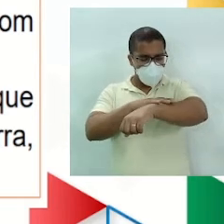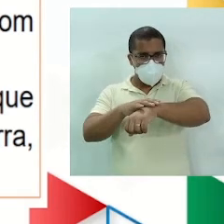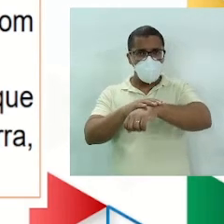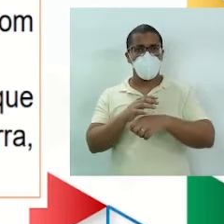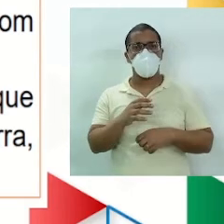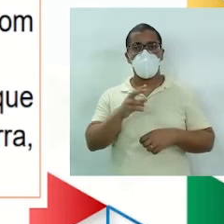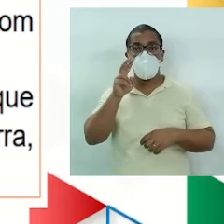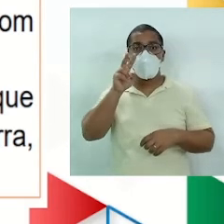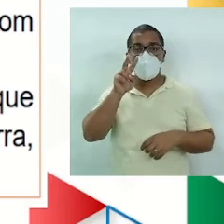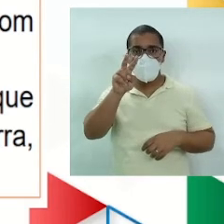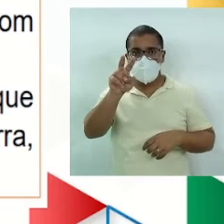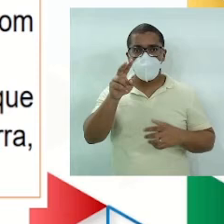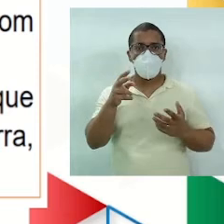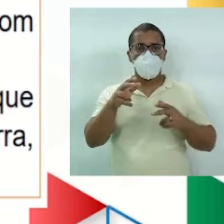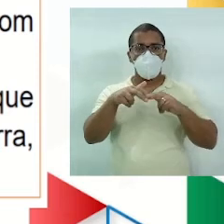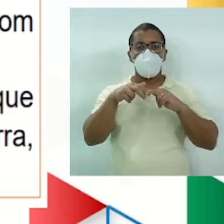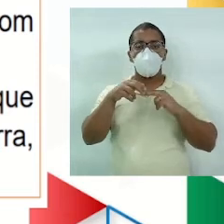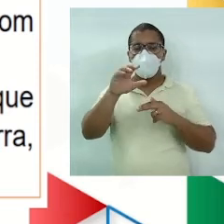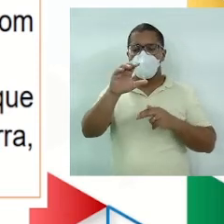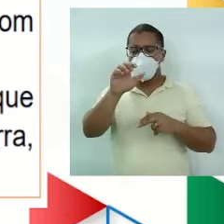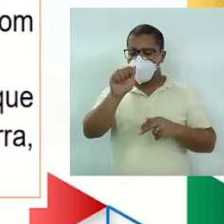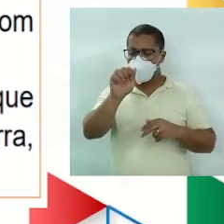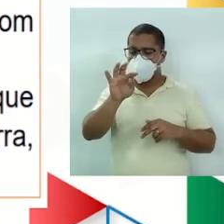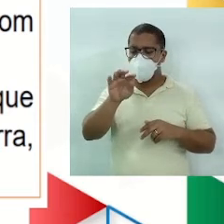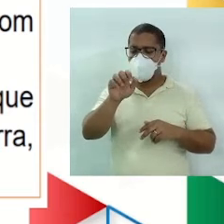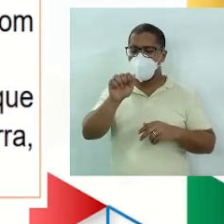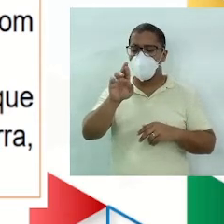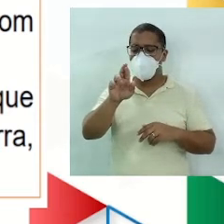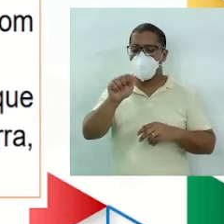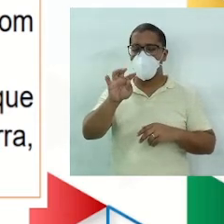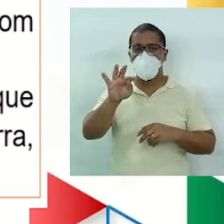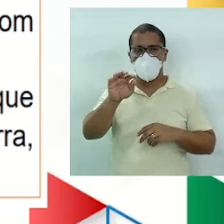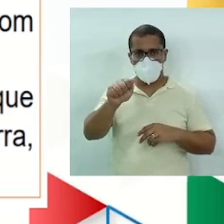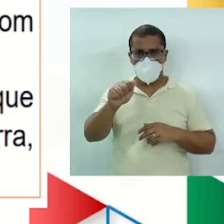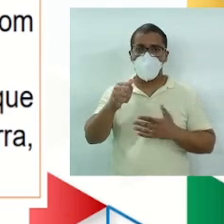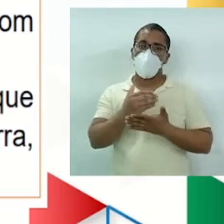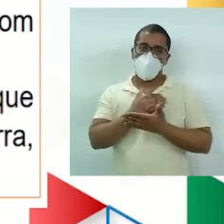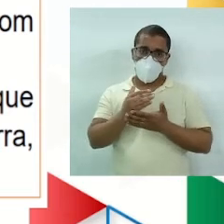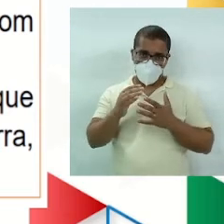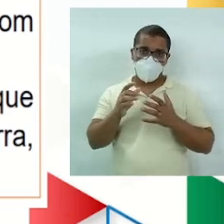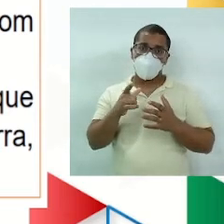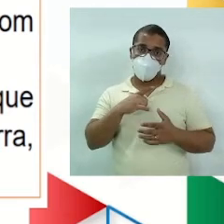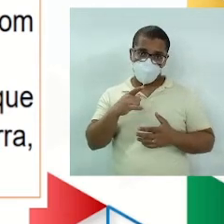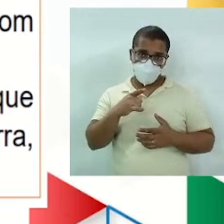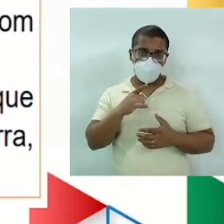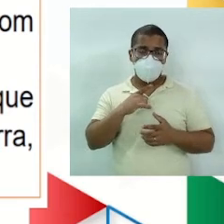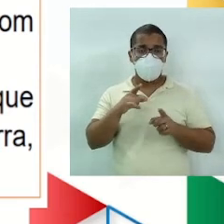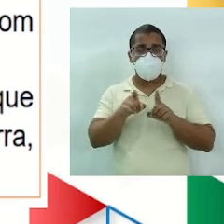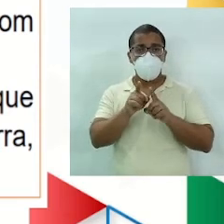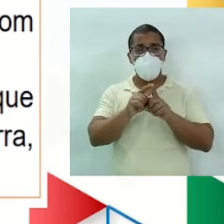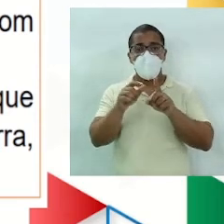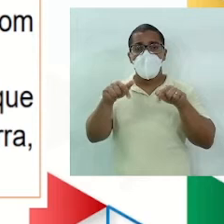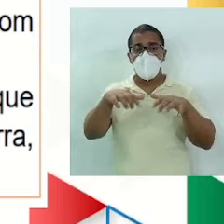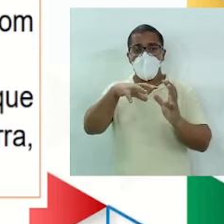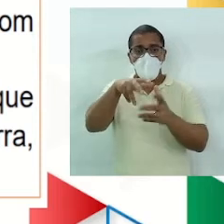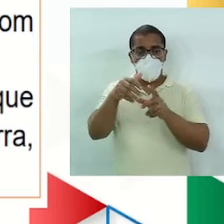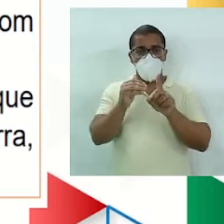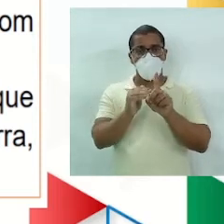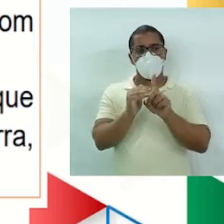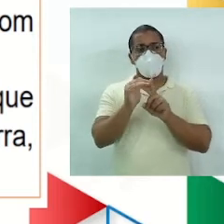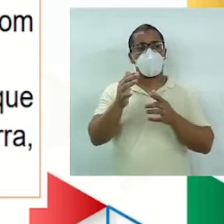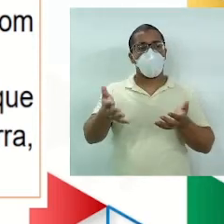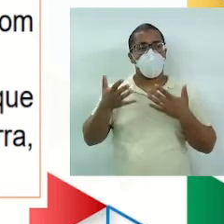pelo aumento da catarata em indivíduos com tendência a desenvolvê-la, e o aumento da temperatura do planeta, que é o